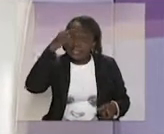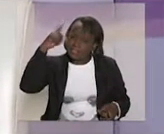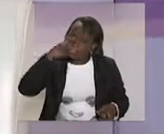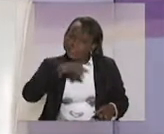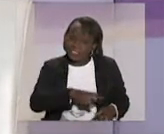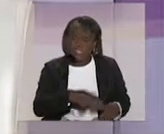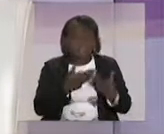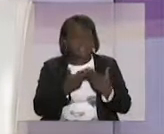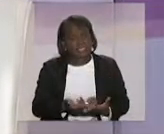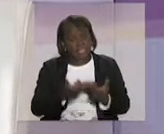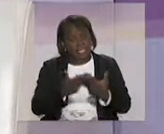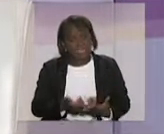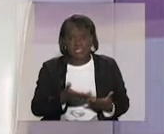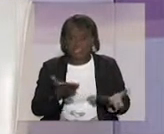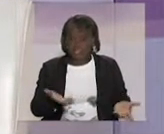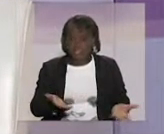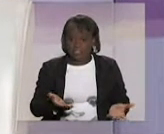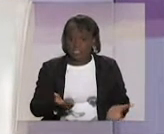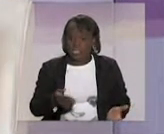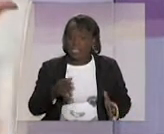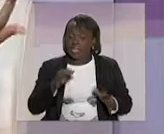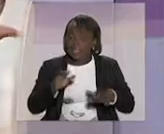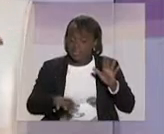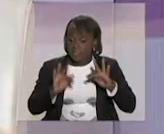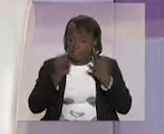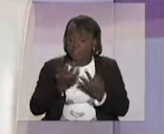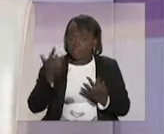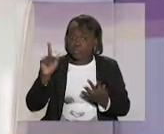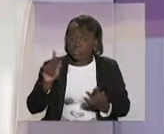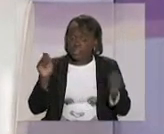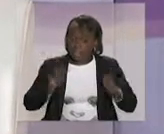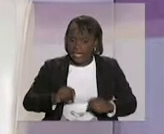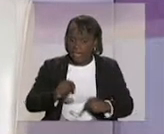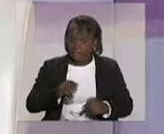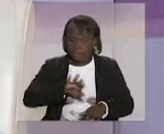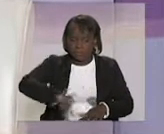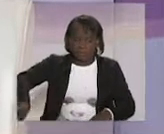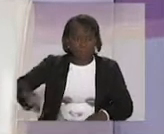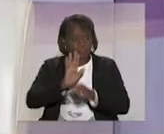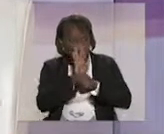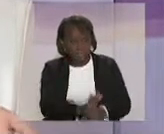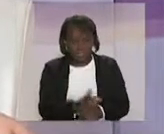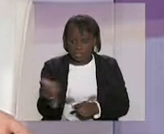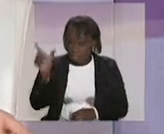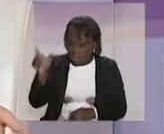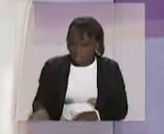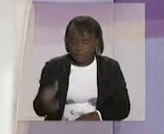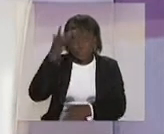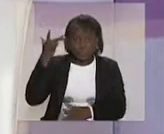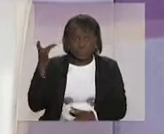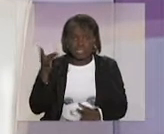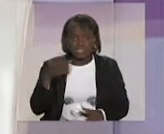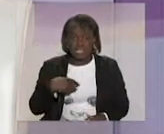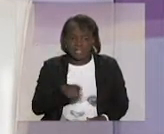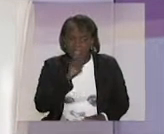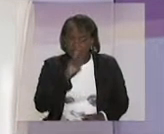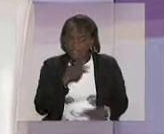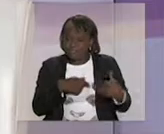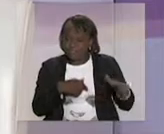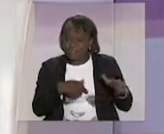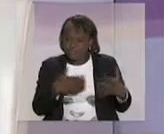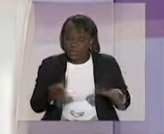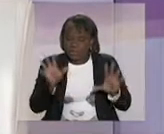que ter paciência com ele. E aí, muitas vezes, os outros familiares que podiam intervir, né, pelo bem daquela vítima, acabam se calando porque não